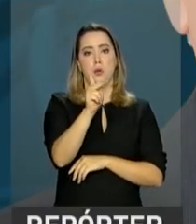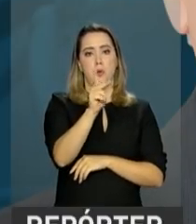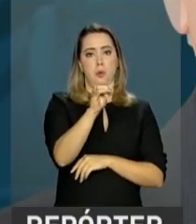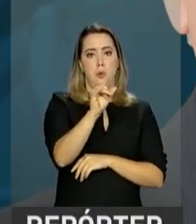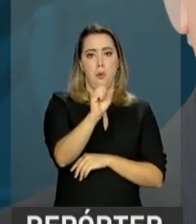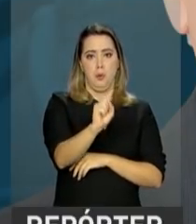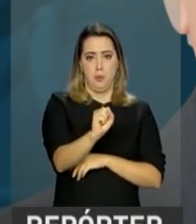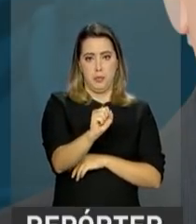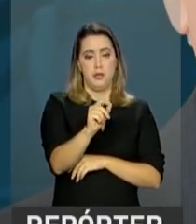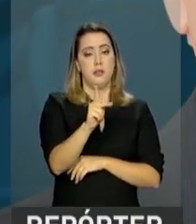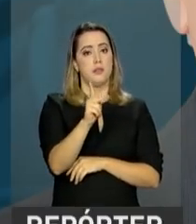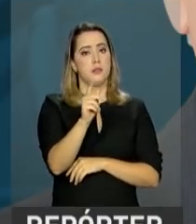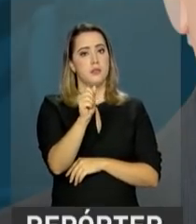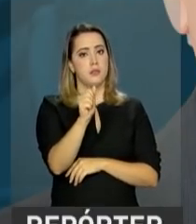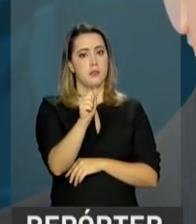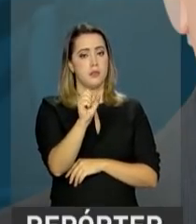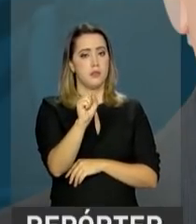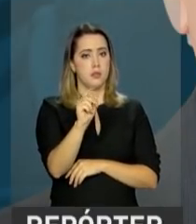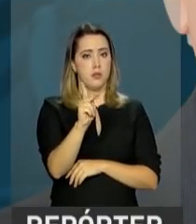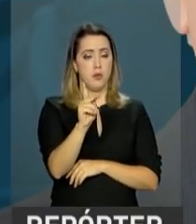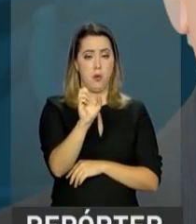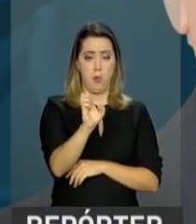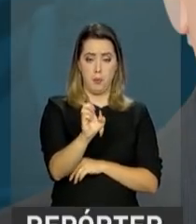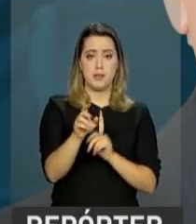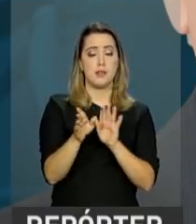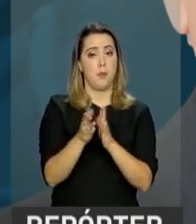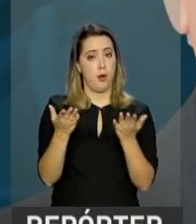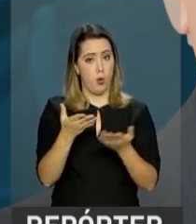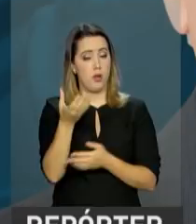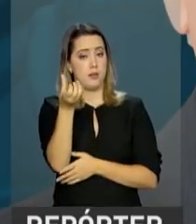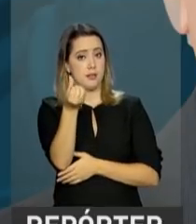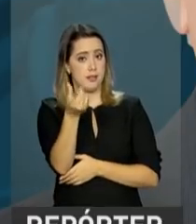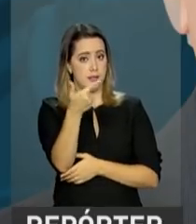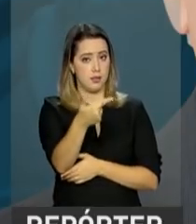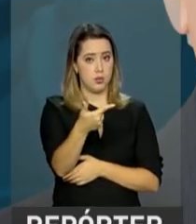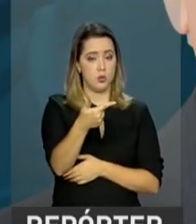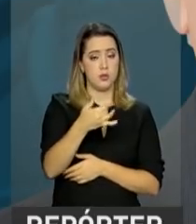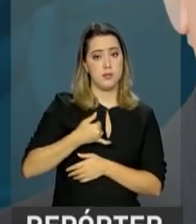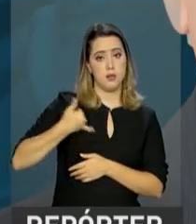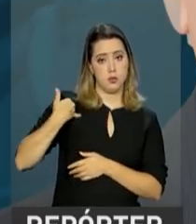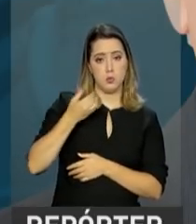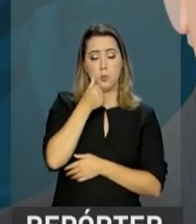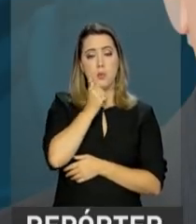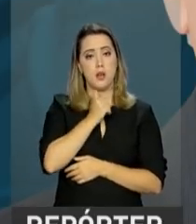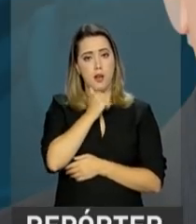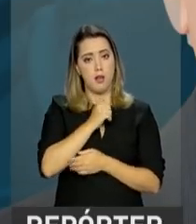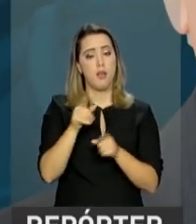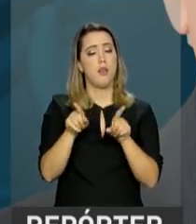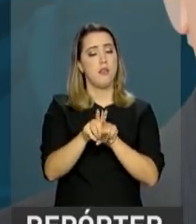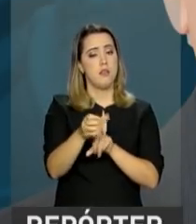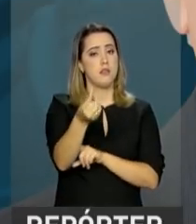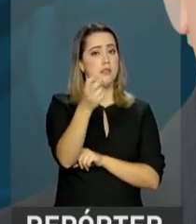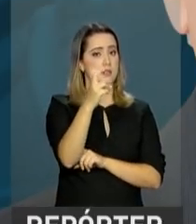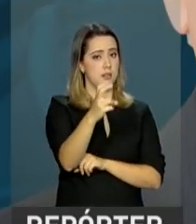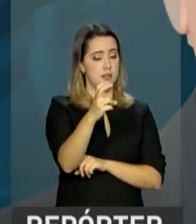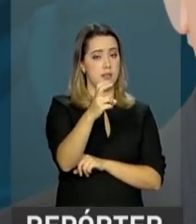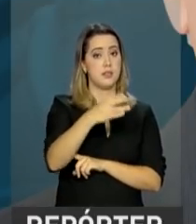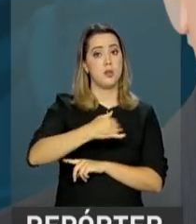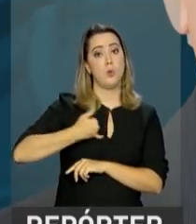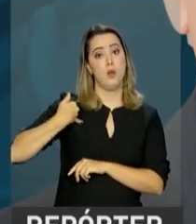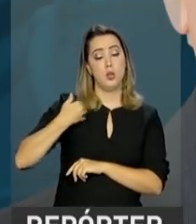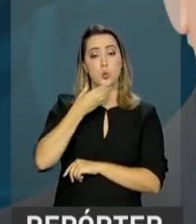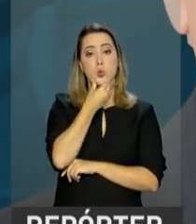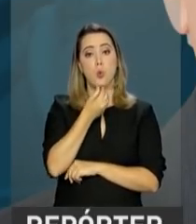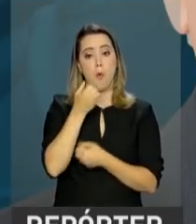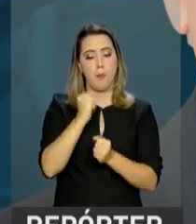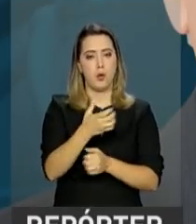idade mínima para os sacs passa a ser de 62 anos para as mulheres e 65 anos para os homens e eu